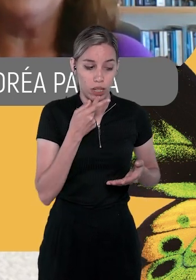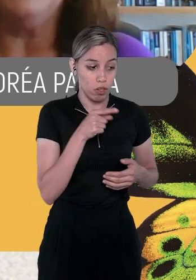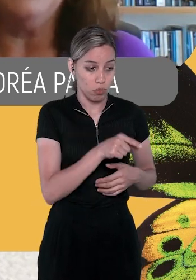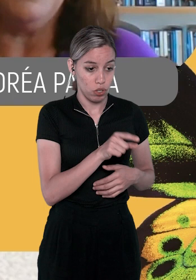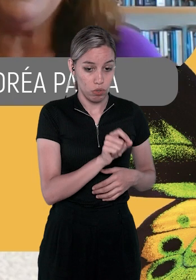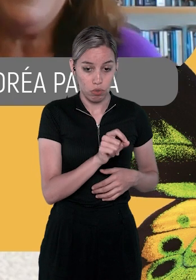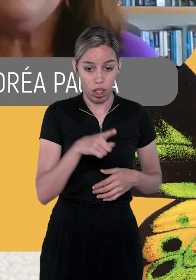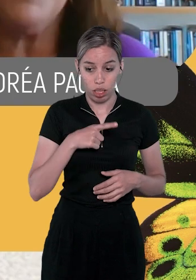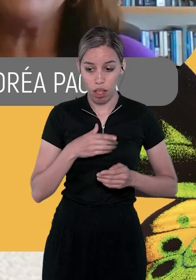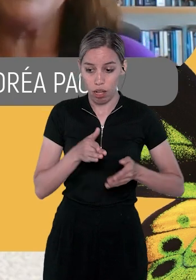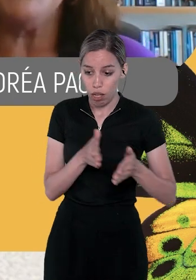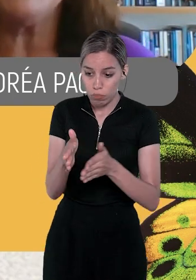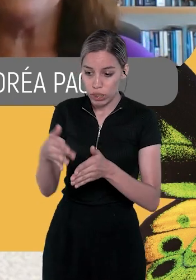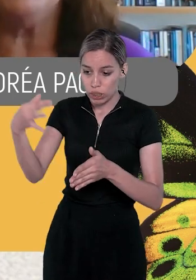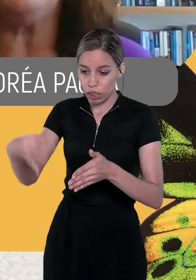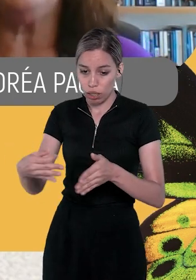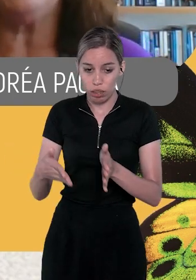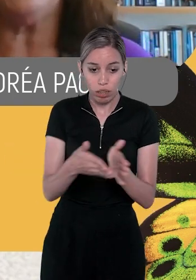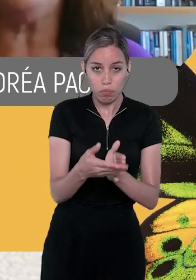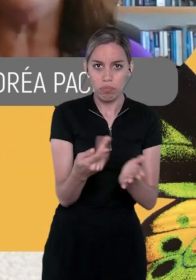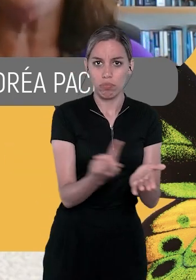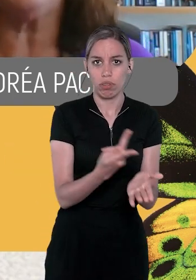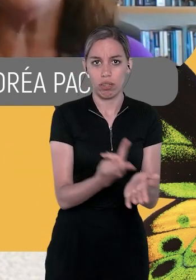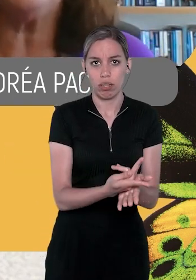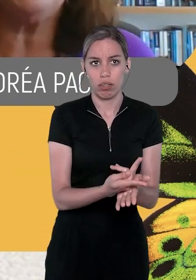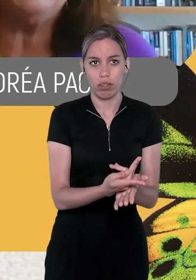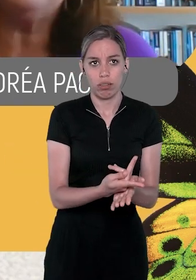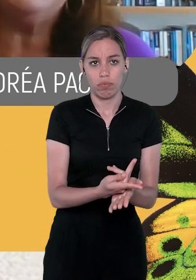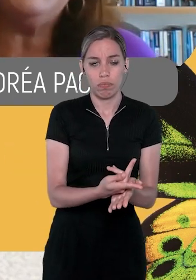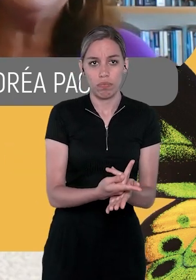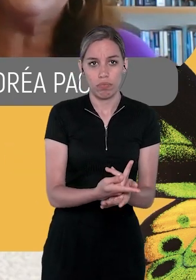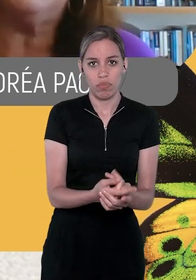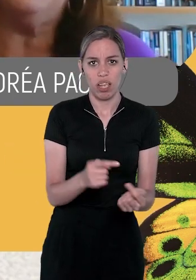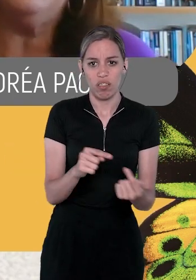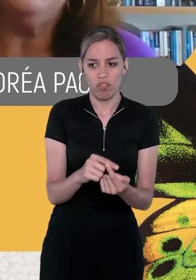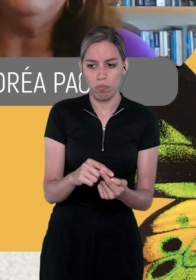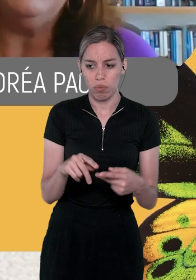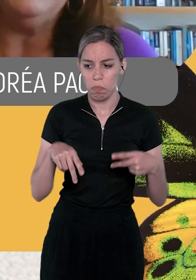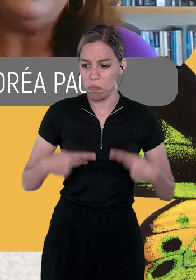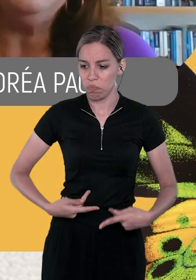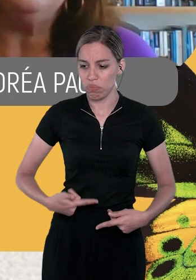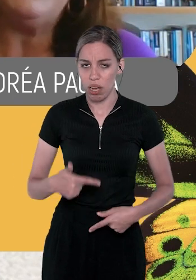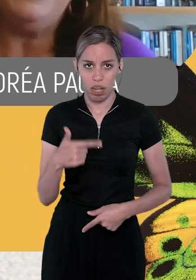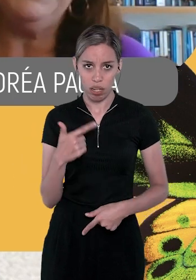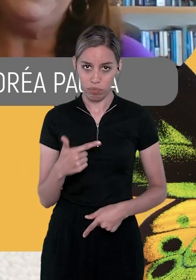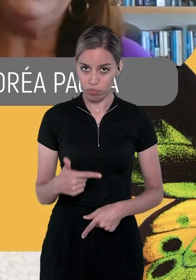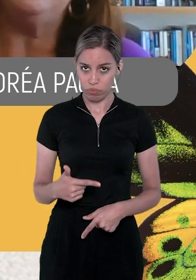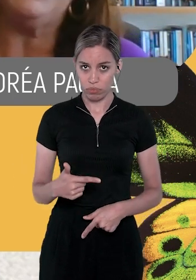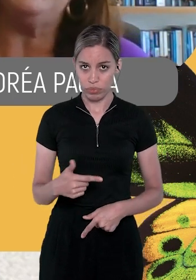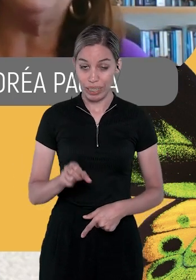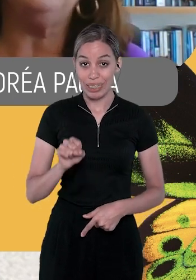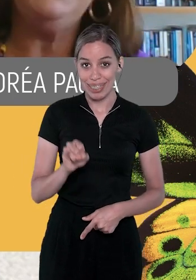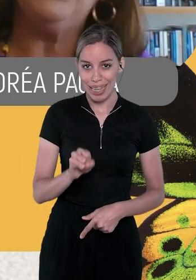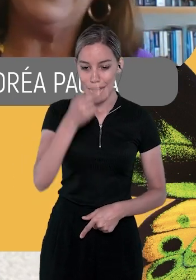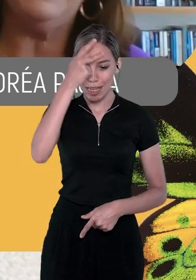errado, acaba com a nossa dimensão humana. Então, a gente está vivendo um processo de desumanização. Quem não cabe na rede,